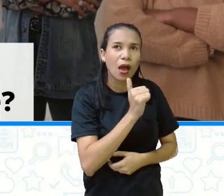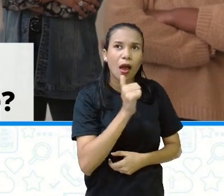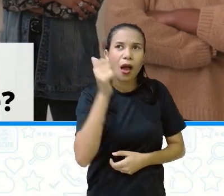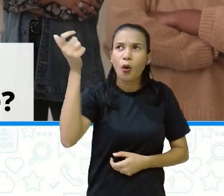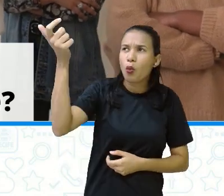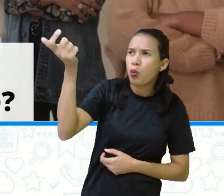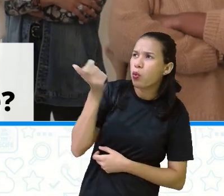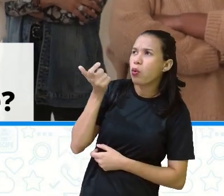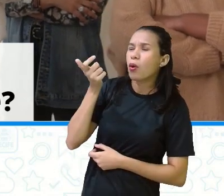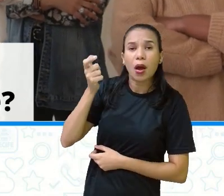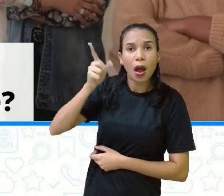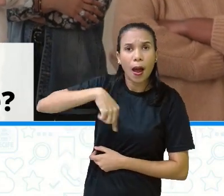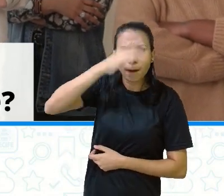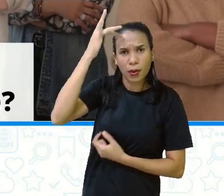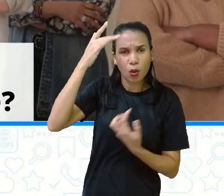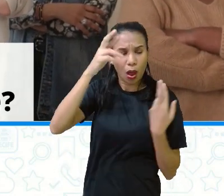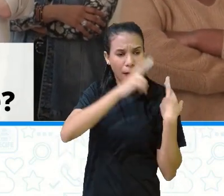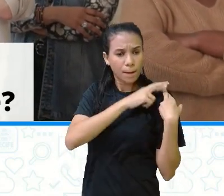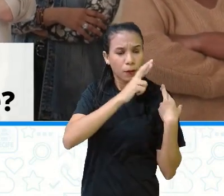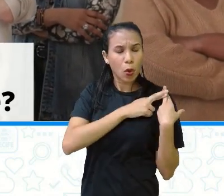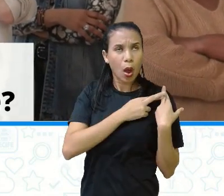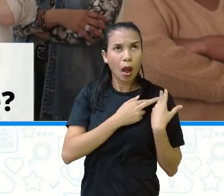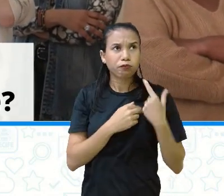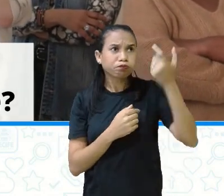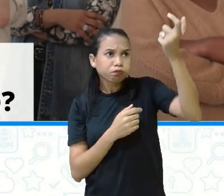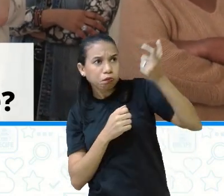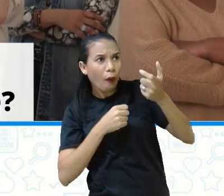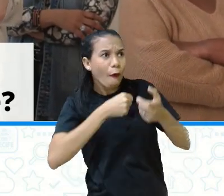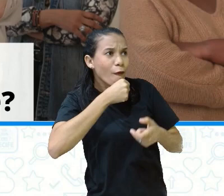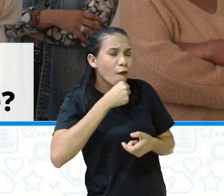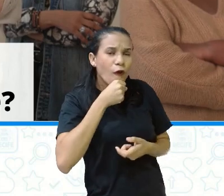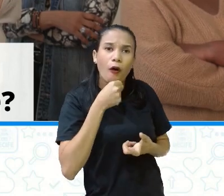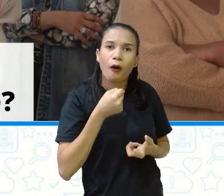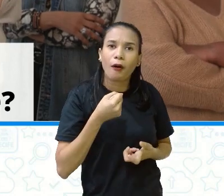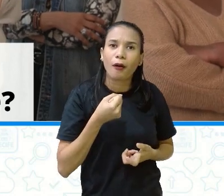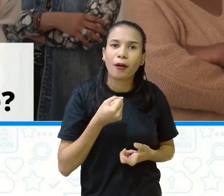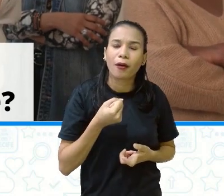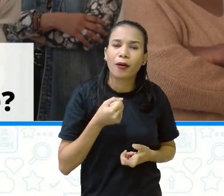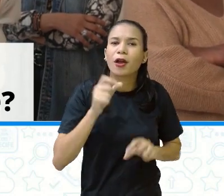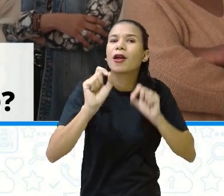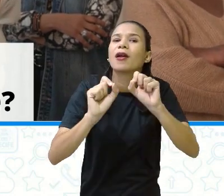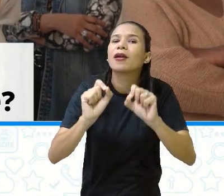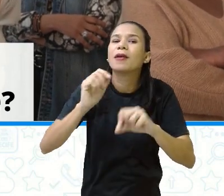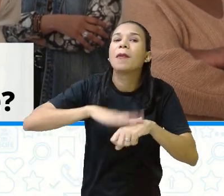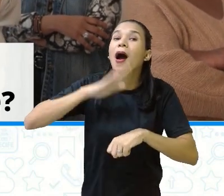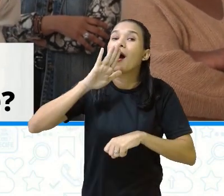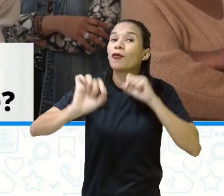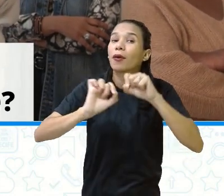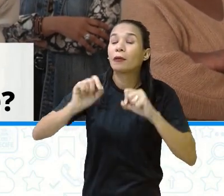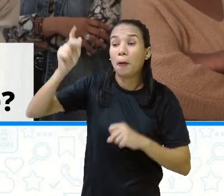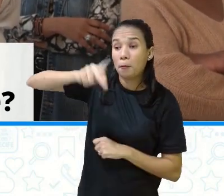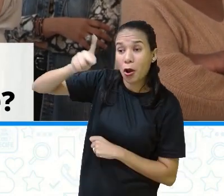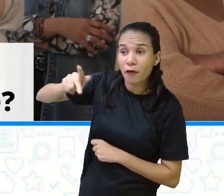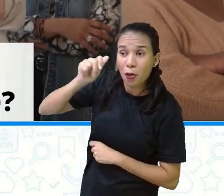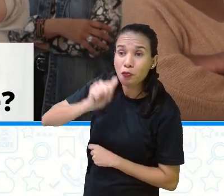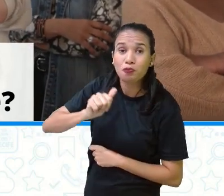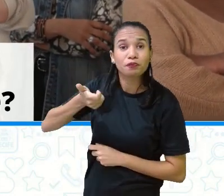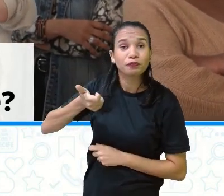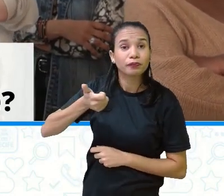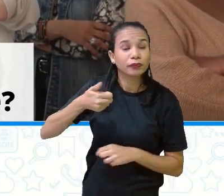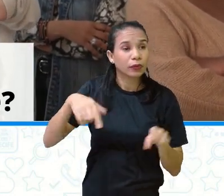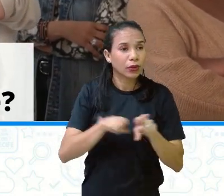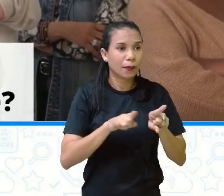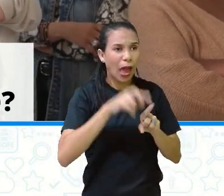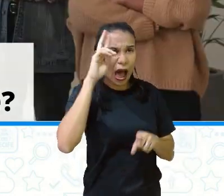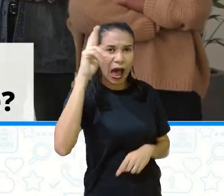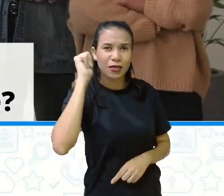é a sua responsável, a sua avó. Quem mais? A sua professora, a